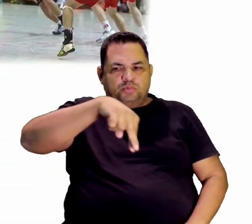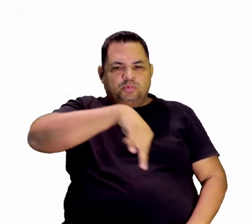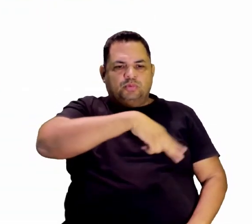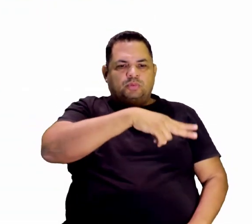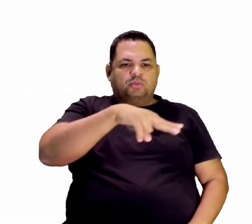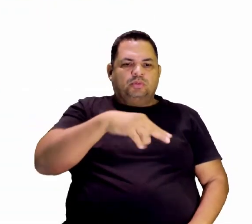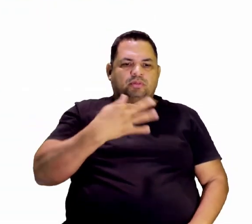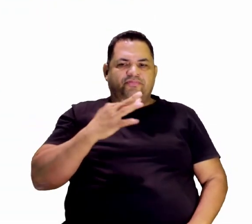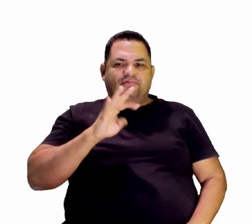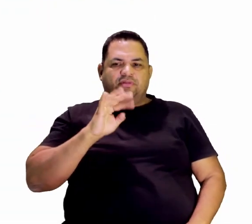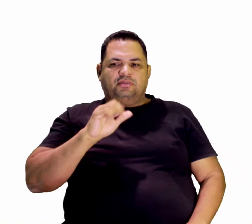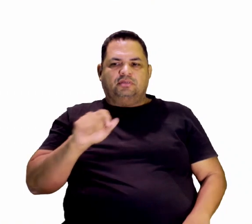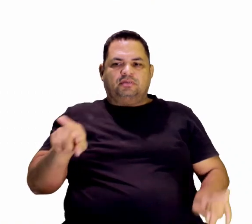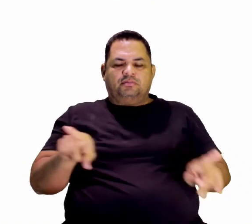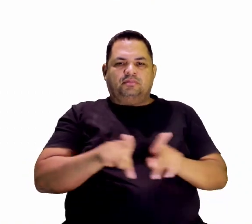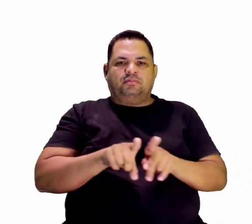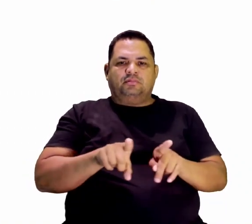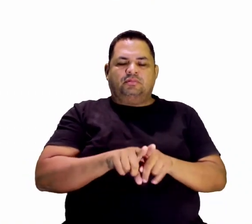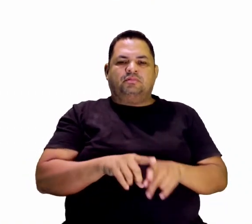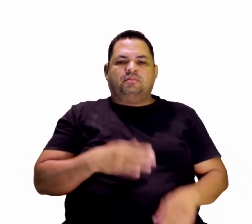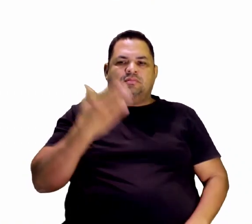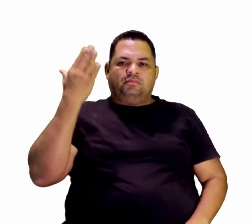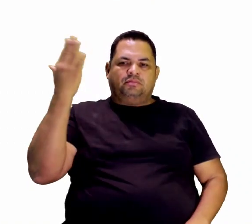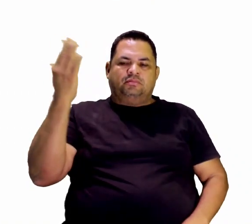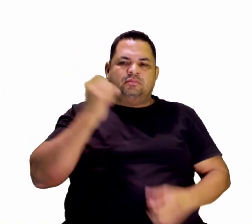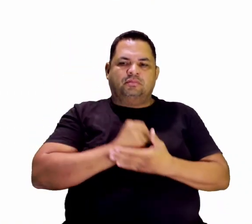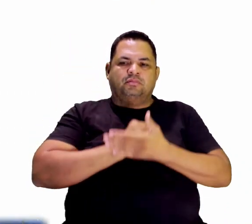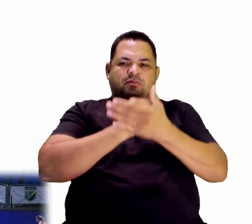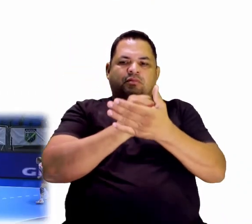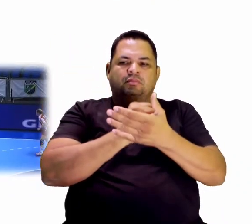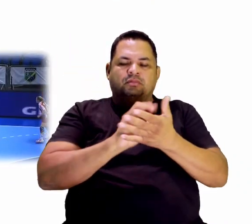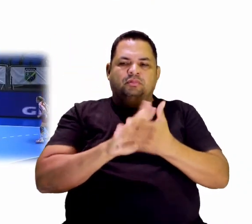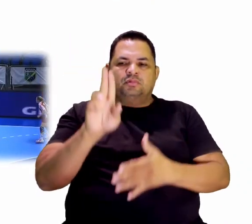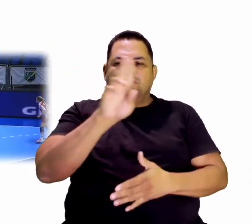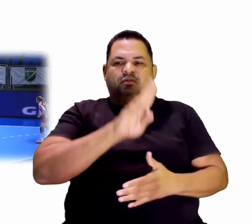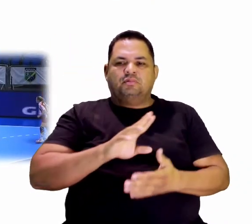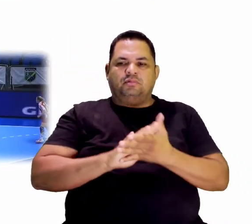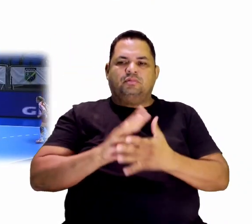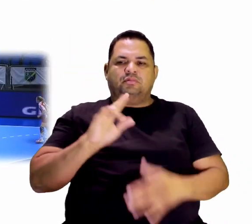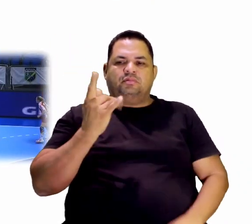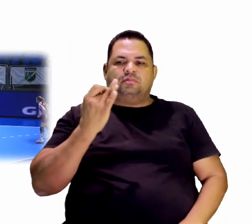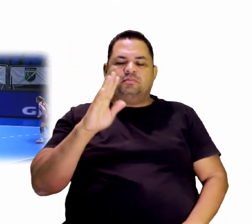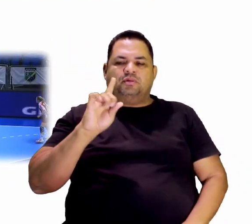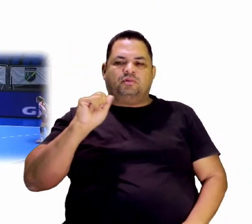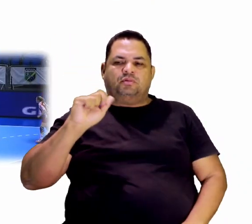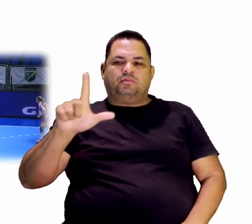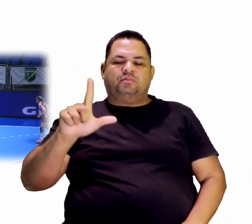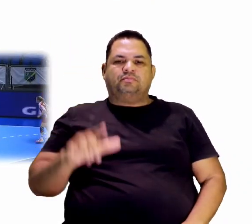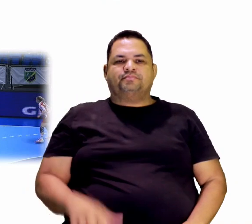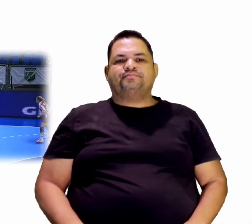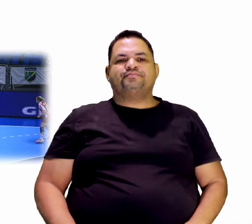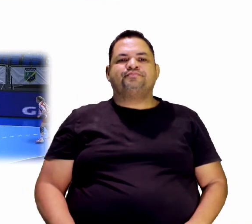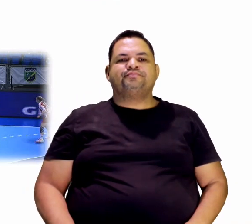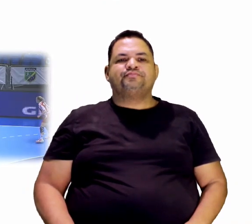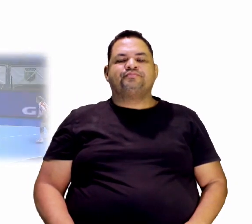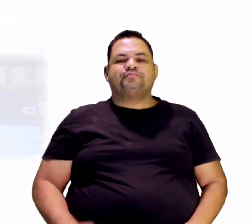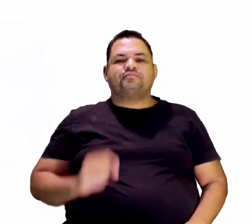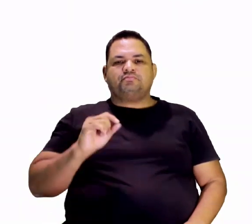braços, o mergulho, entre outros. E dentro do bloqueio como fundamento, nós temos técnicas simples, dupla, tripla,